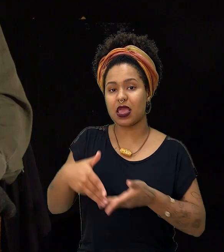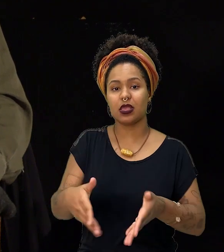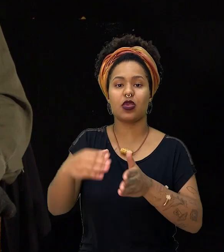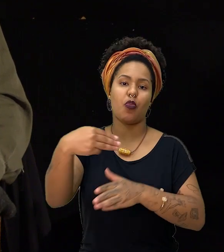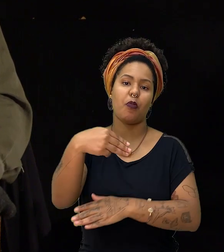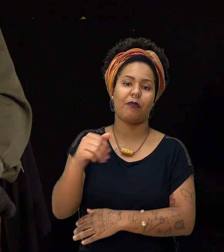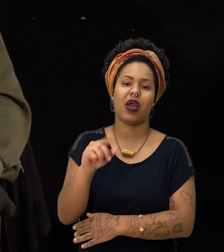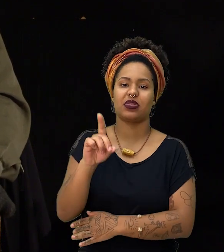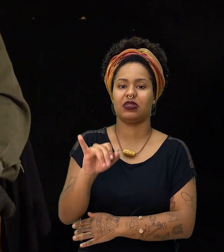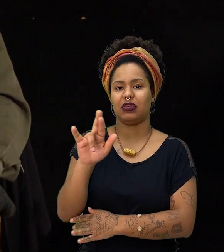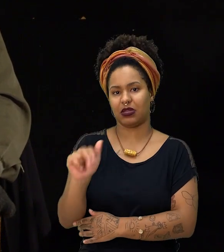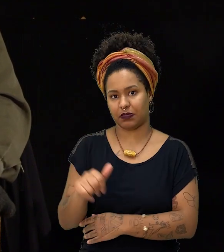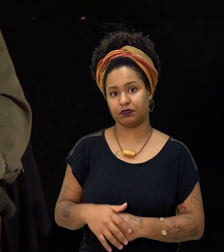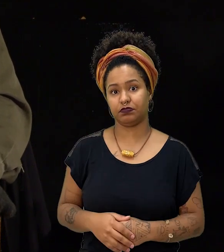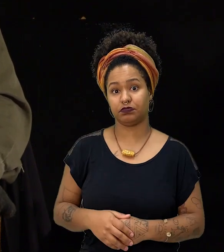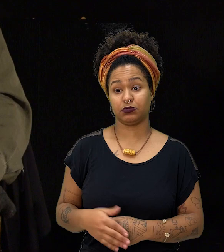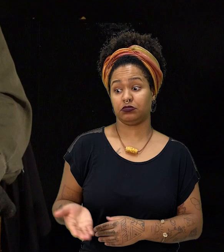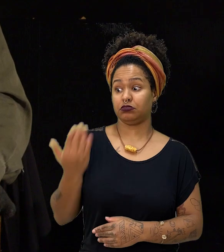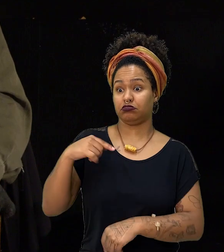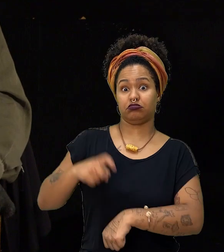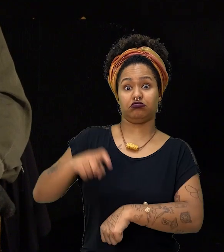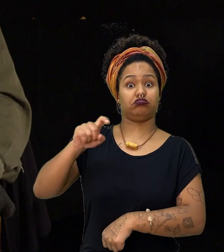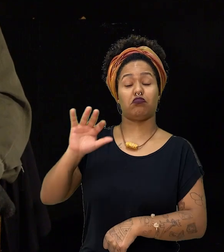Até que, num belo momento, o Lula